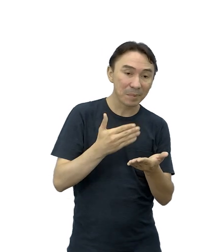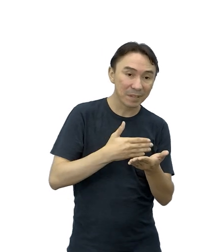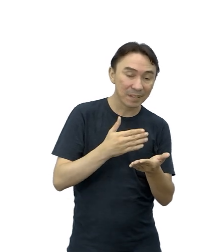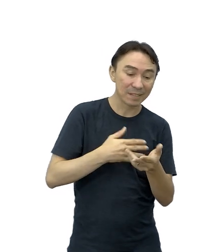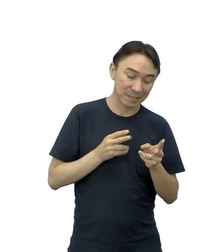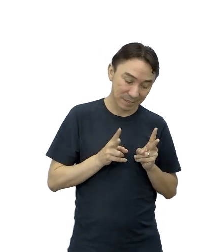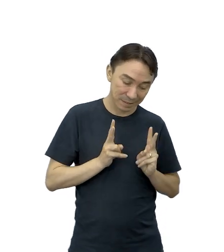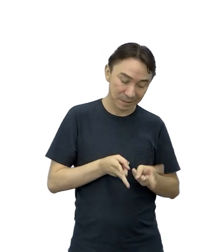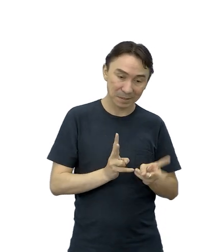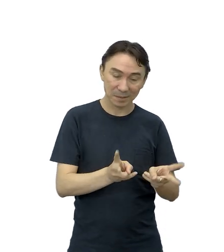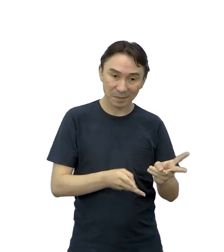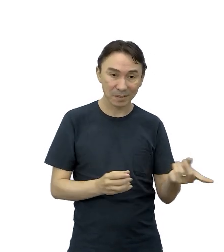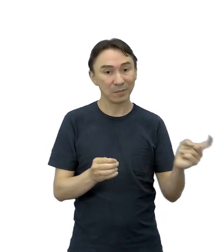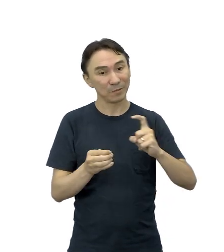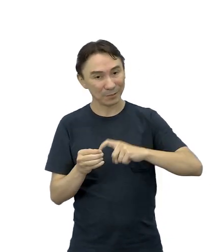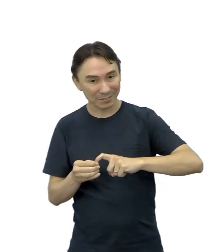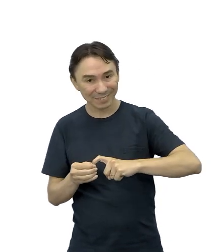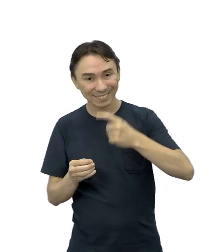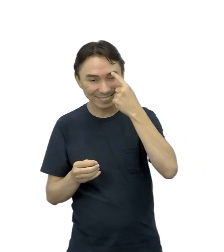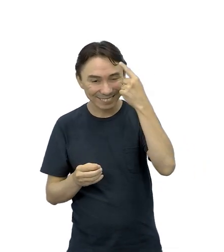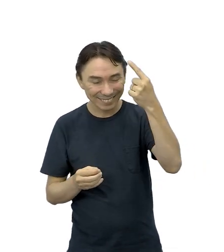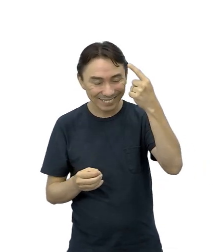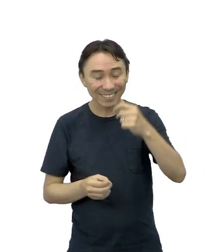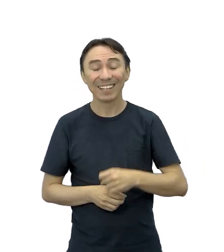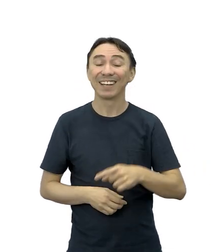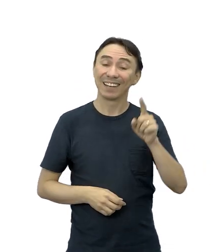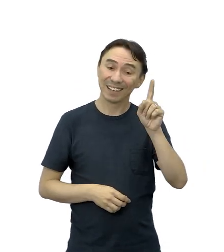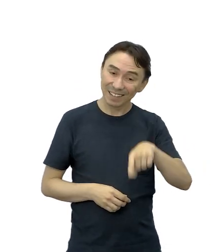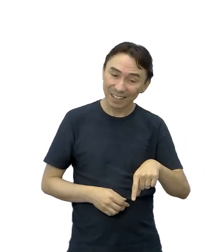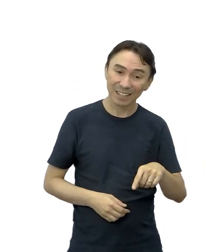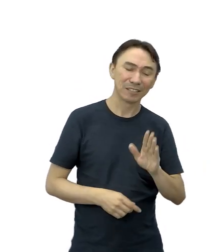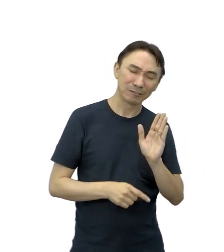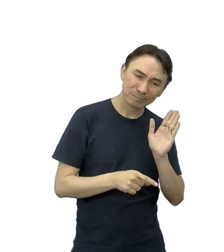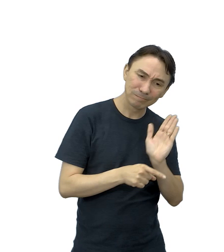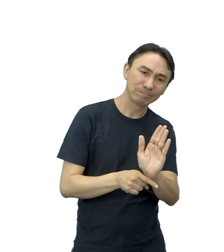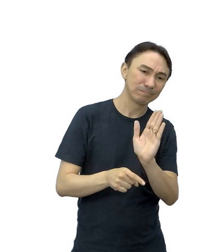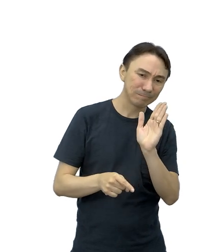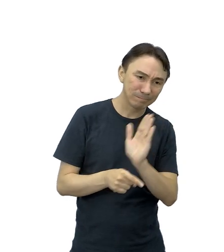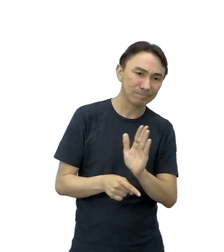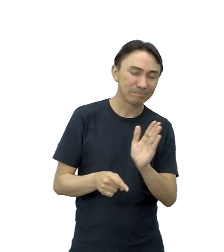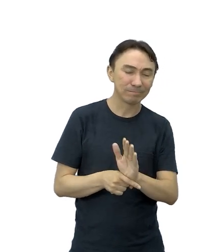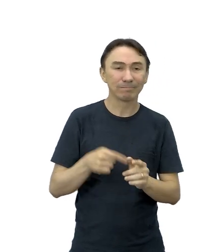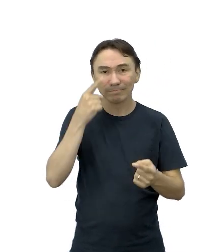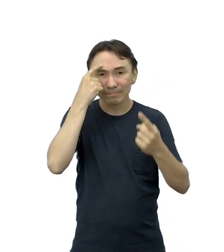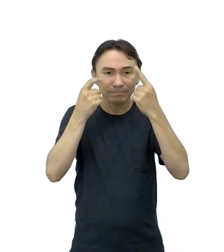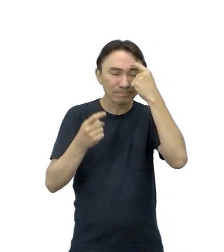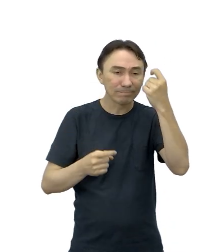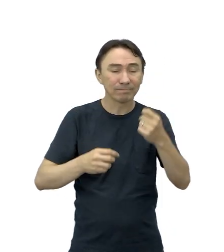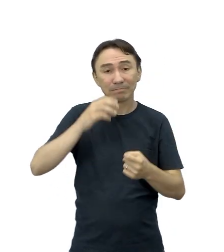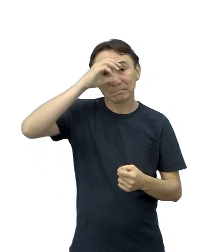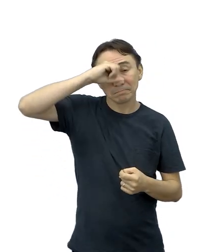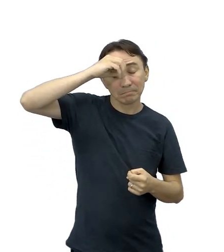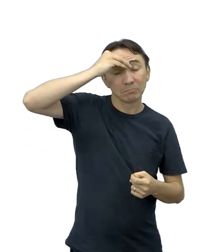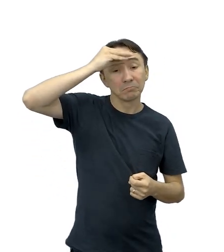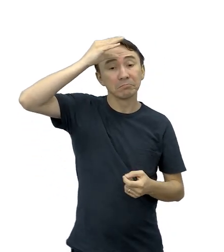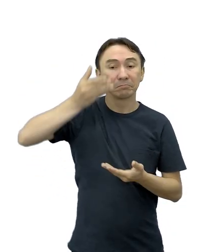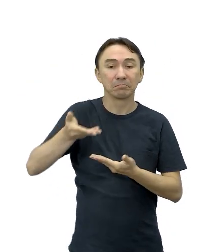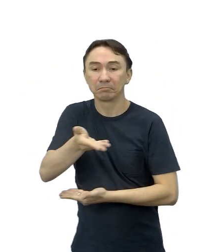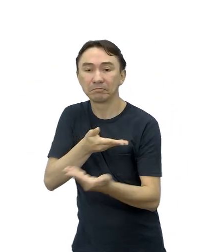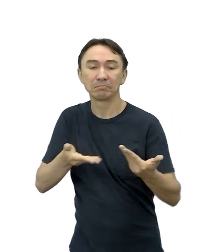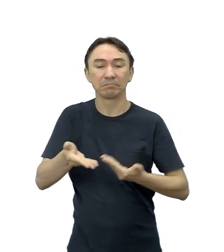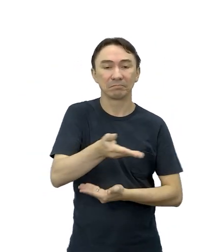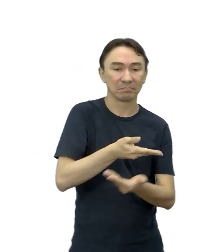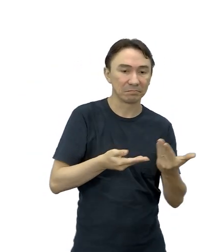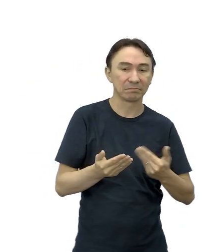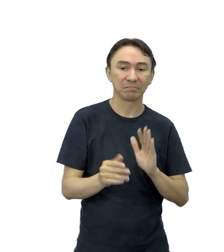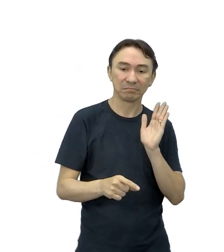também mais uma fonte, né, de conhecimento, de trocas de ideias, para que vocês possam refletir e fazer o